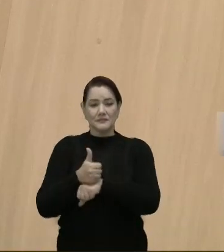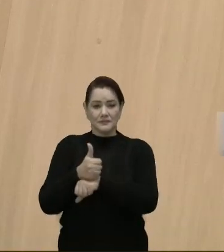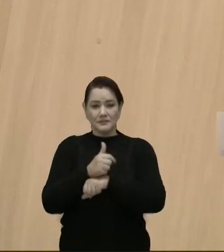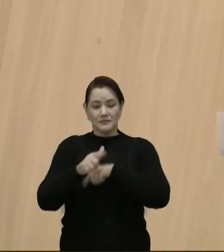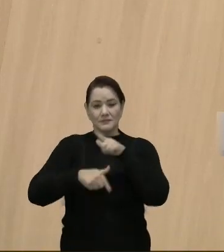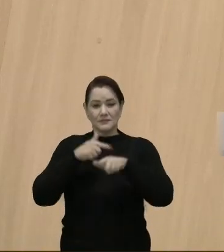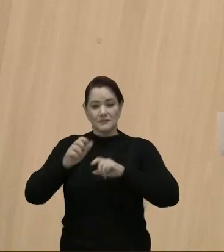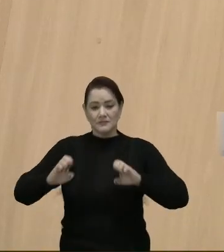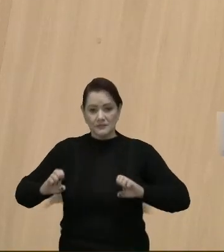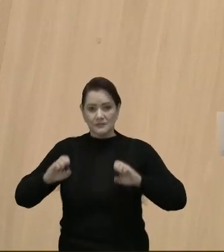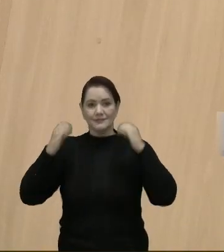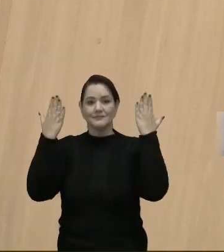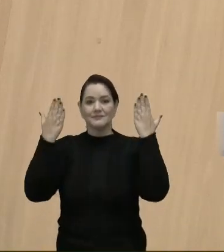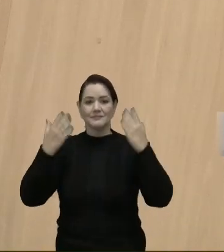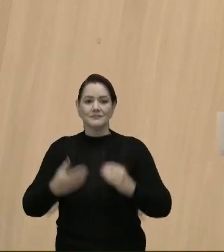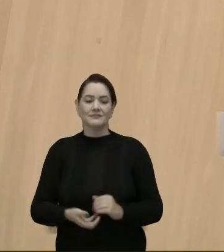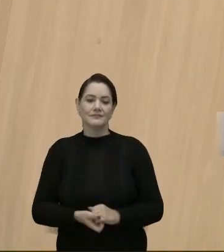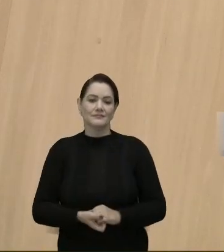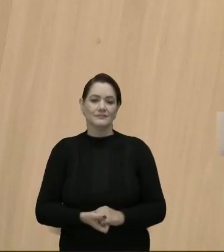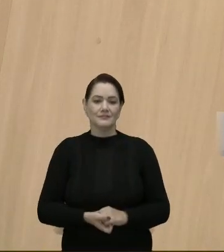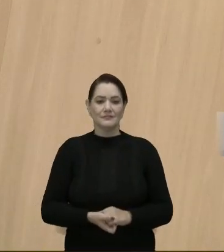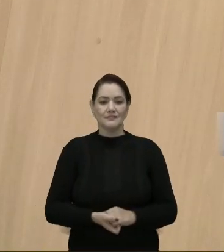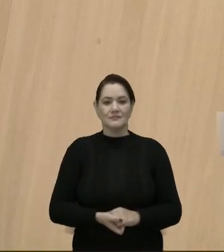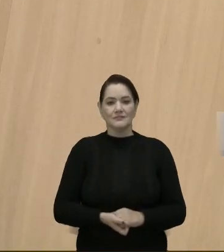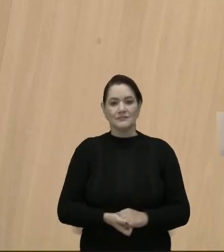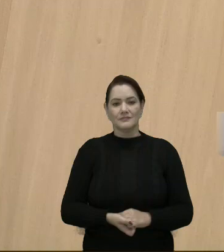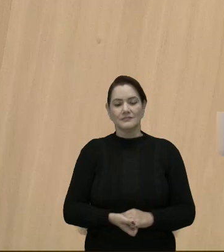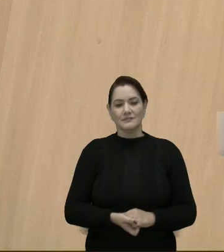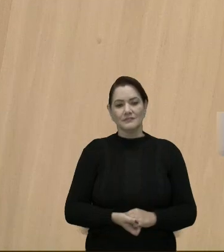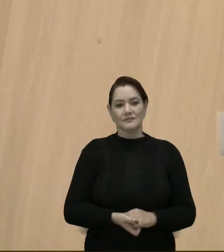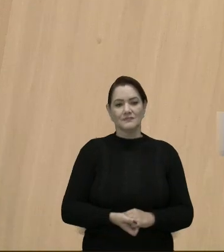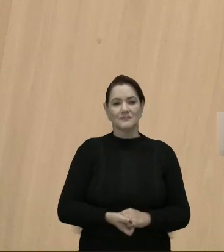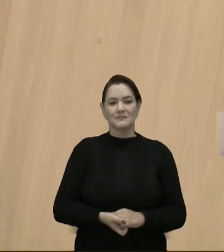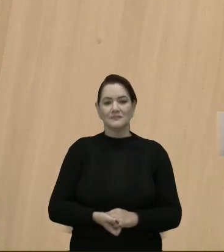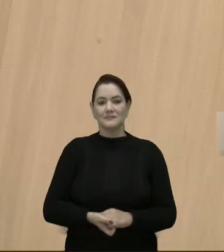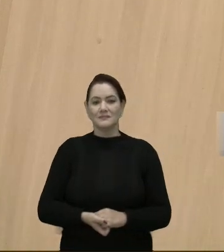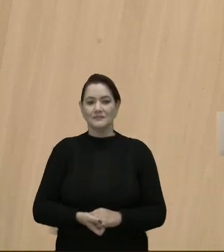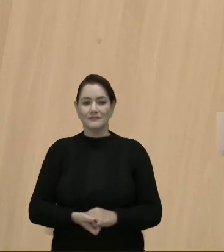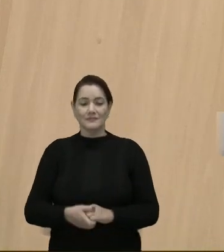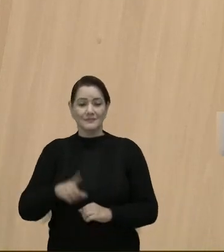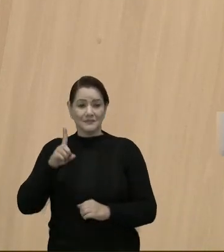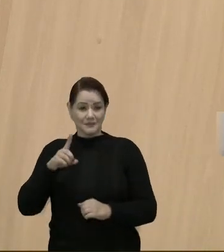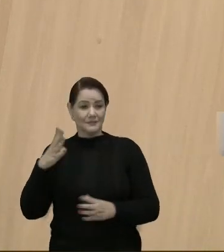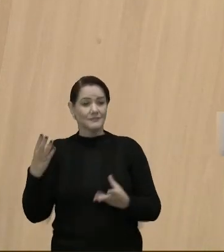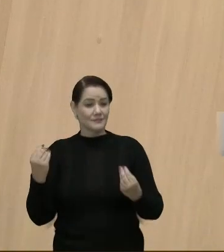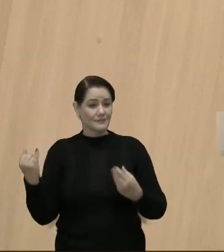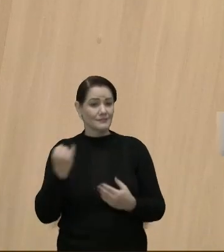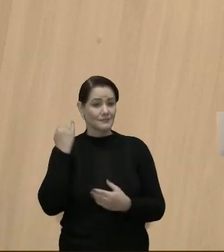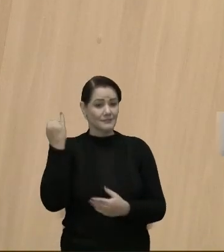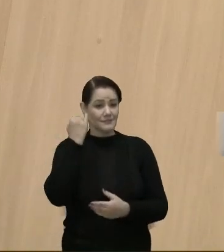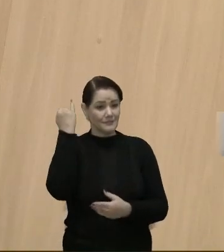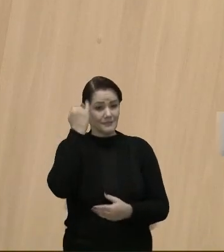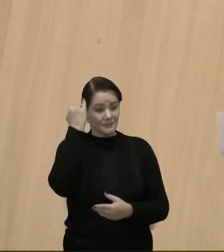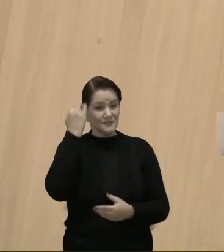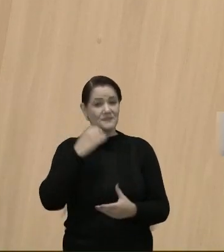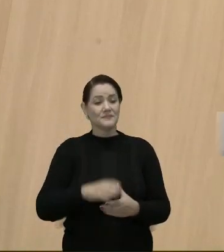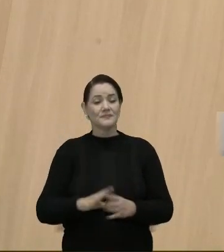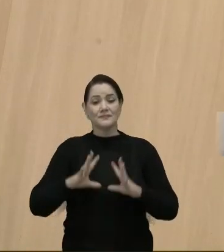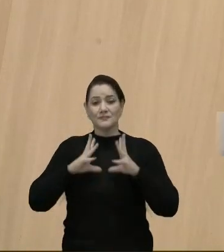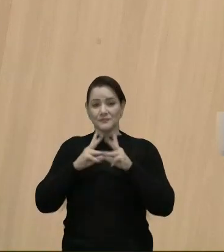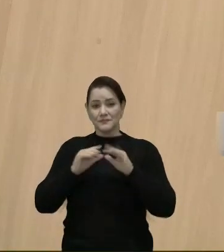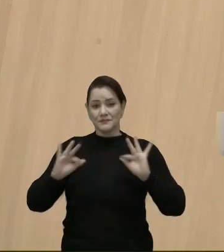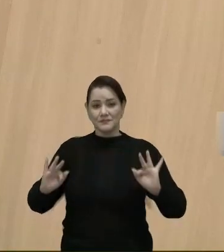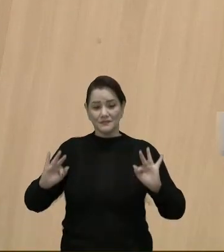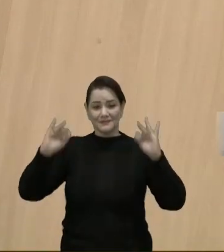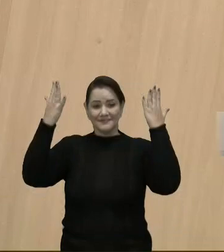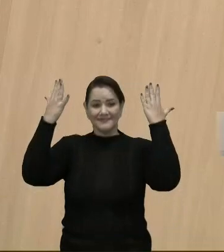com eventos, que é uma parte fundamental em qualquer comemoração,